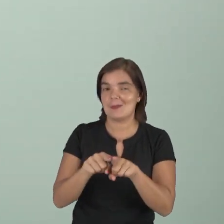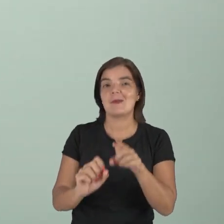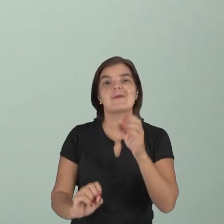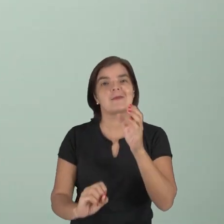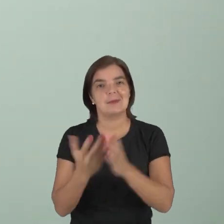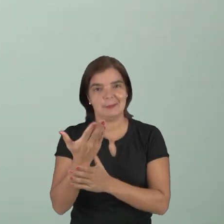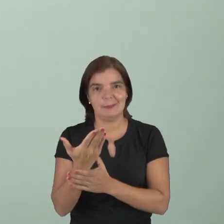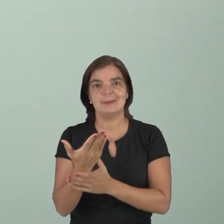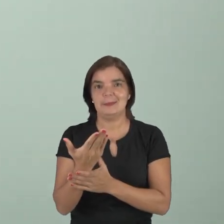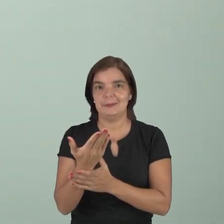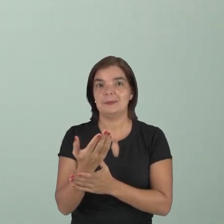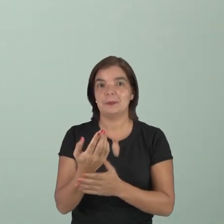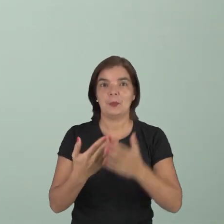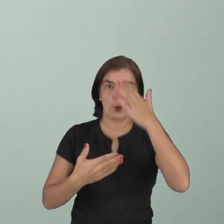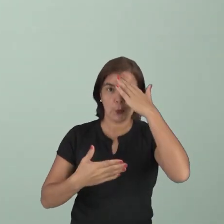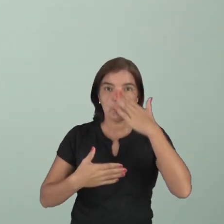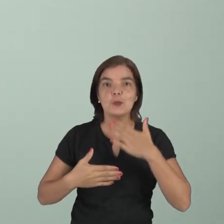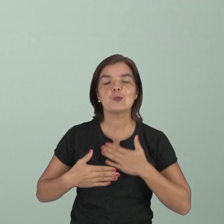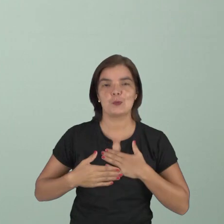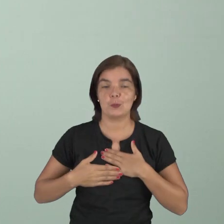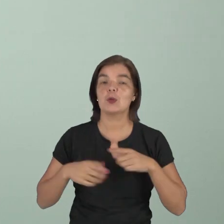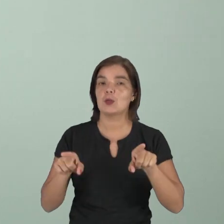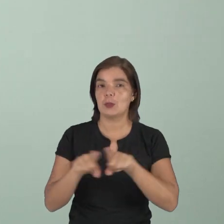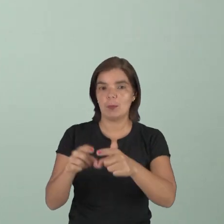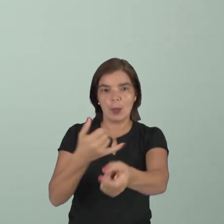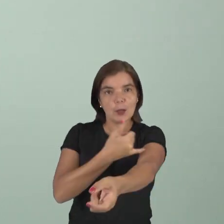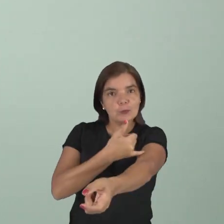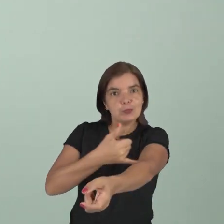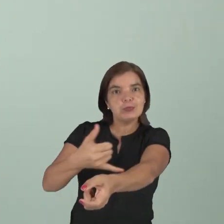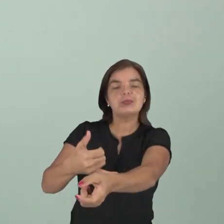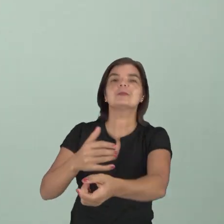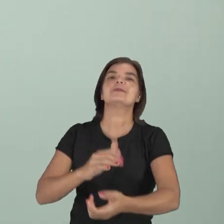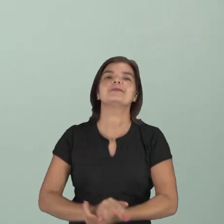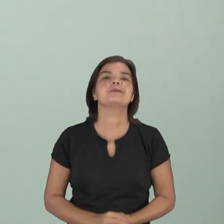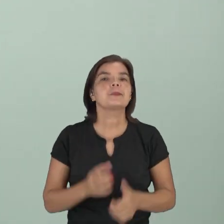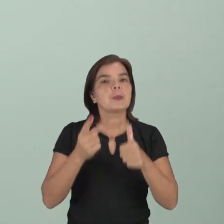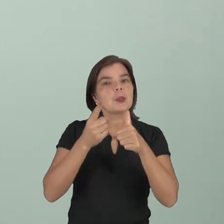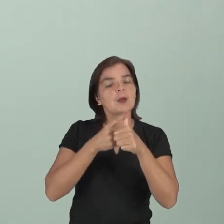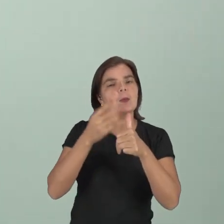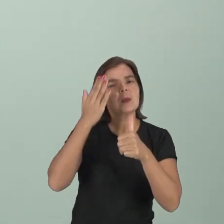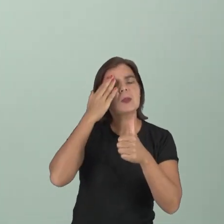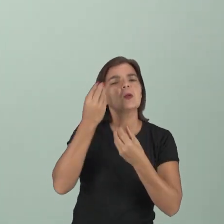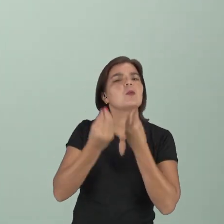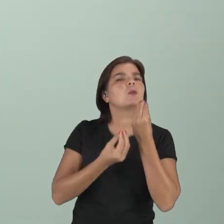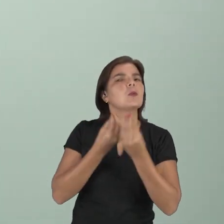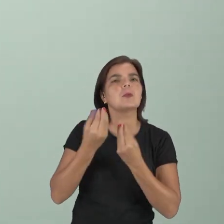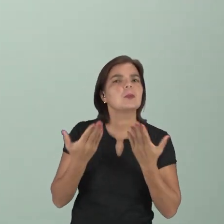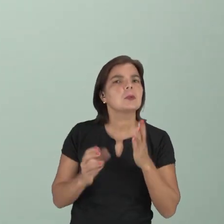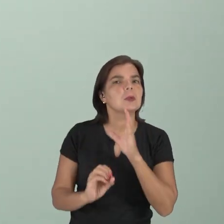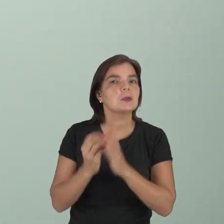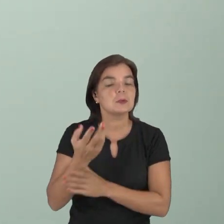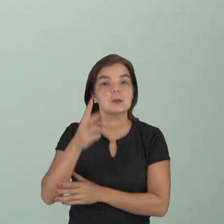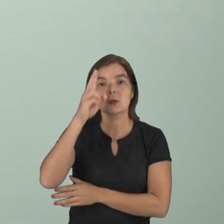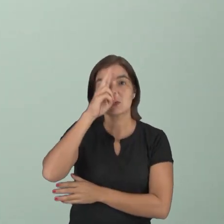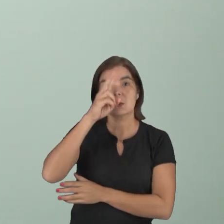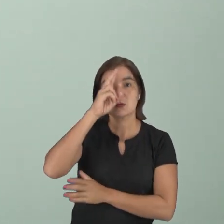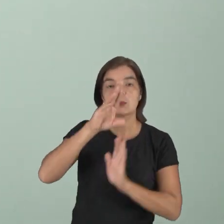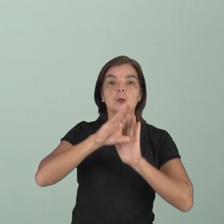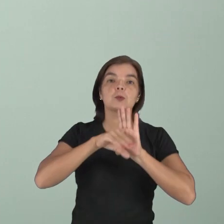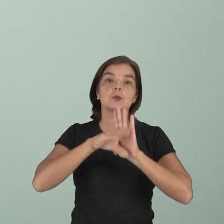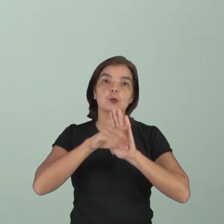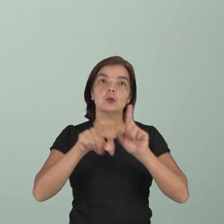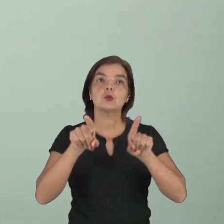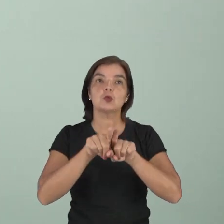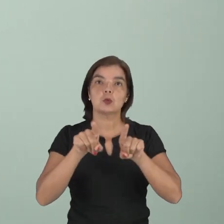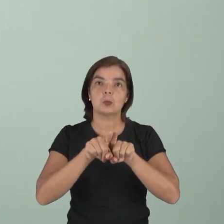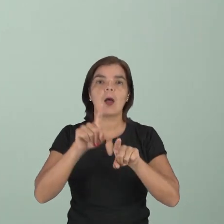vai exercer, no caso no corpo e nas artérias aí. Então, primeiro você precisa entender como é que funciona. Só relembrando o conceito de